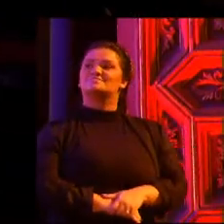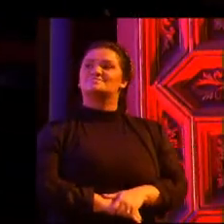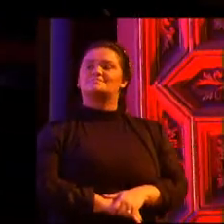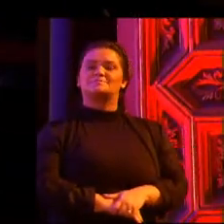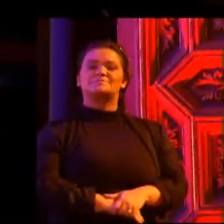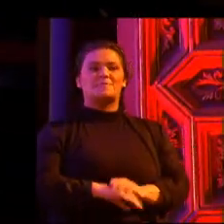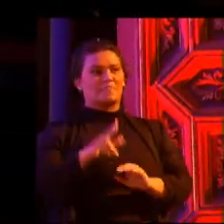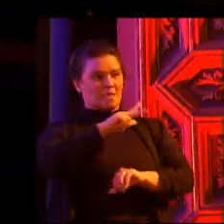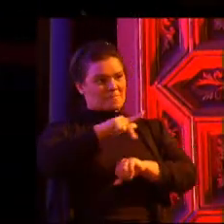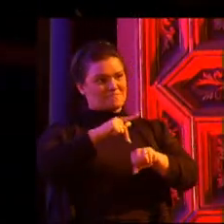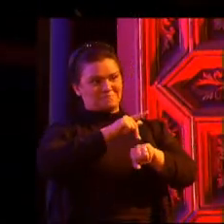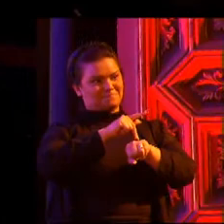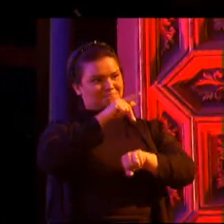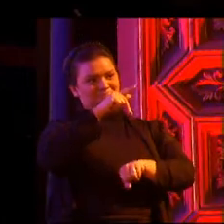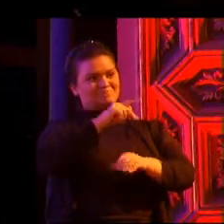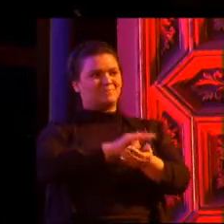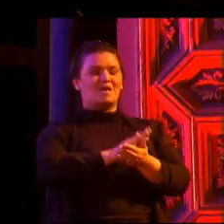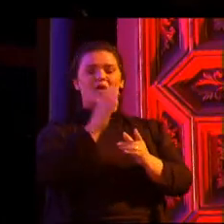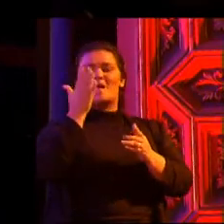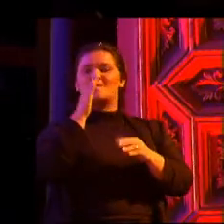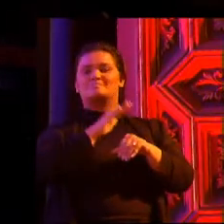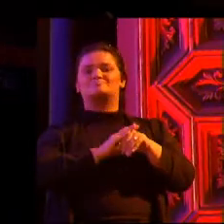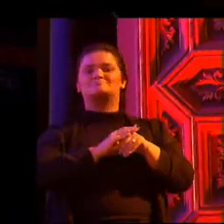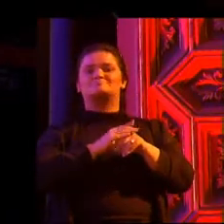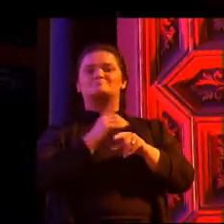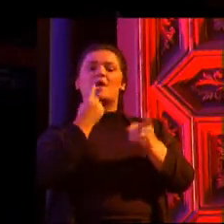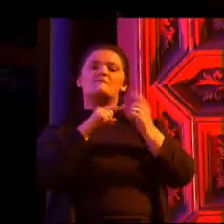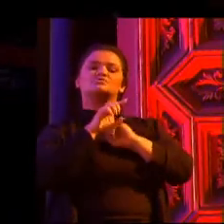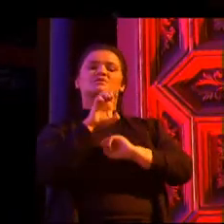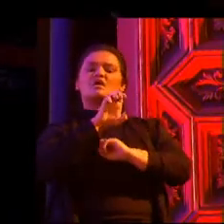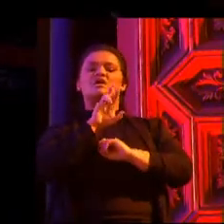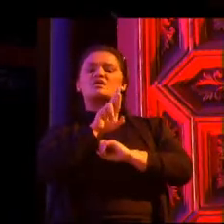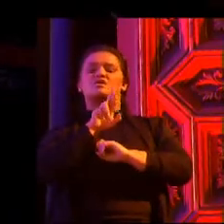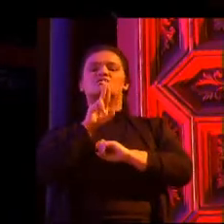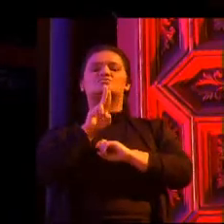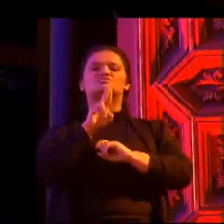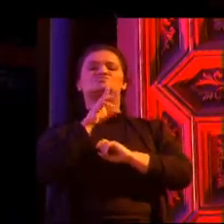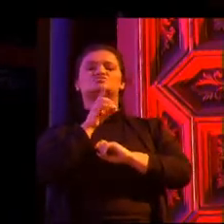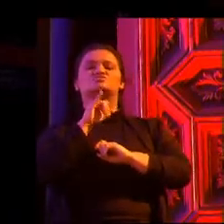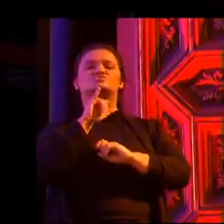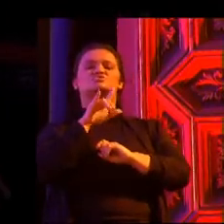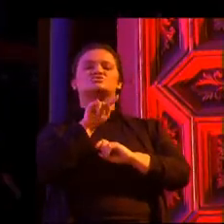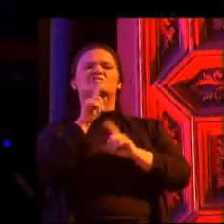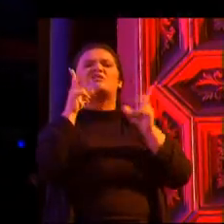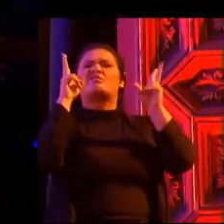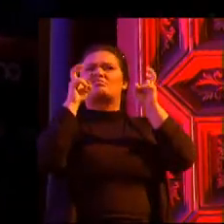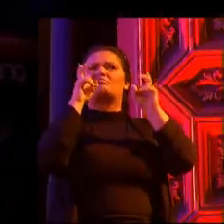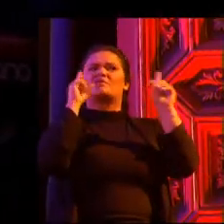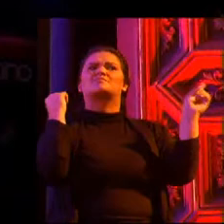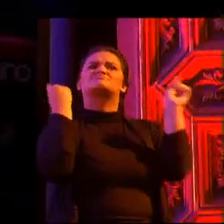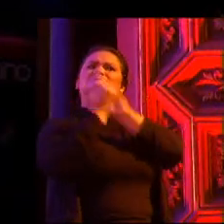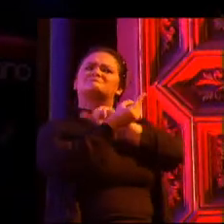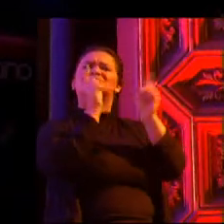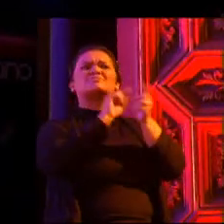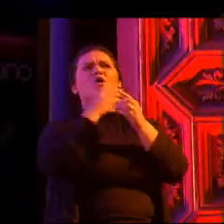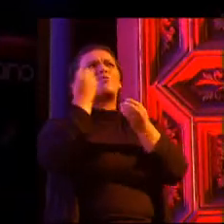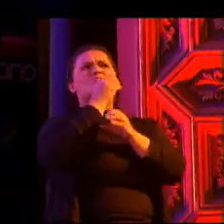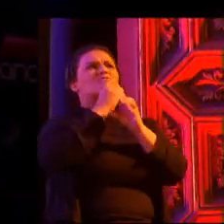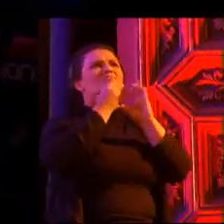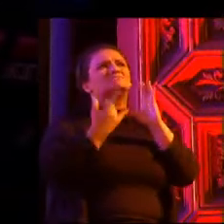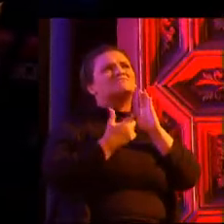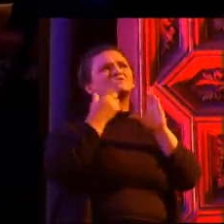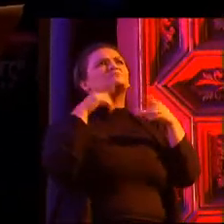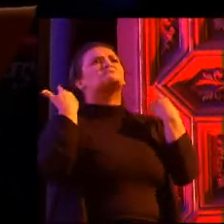o prêmio de música erudita. E a música erudita é um tema controverso, né, gente? Como é que classifica, como é que